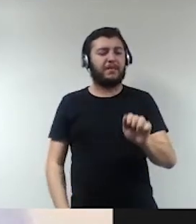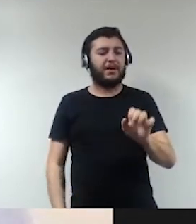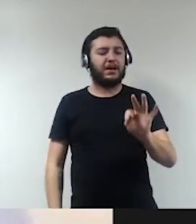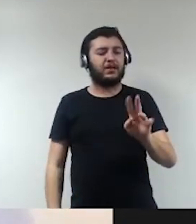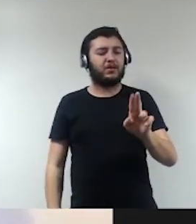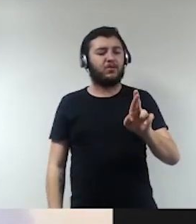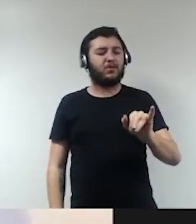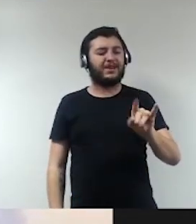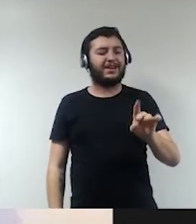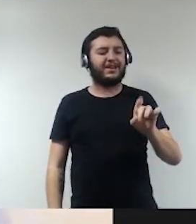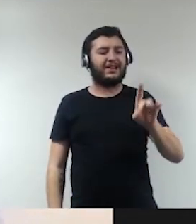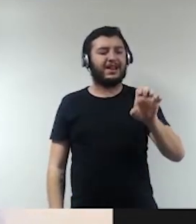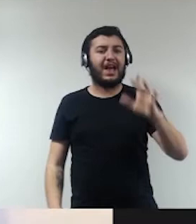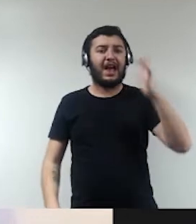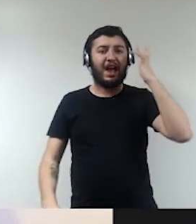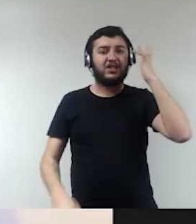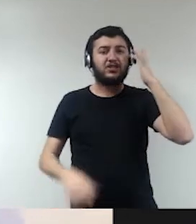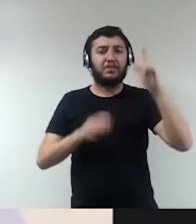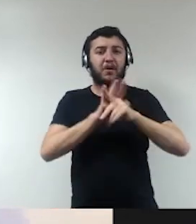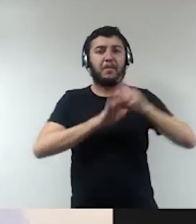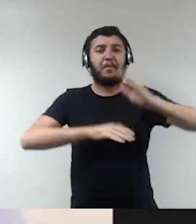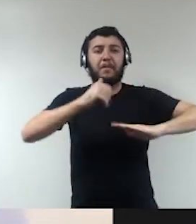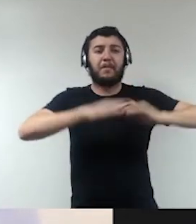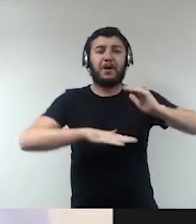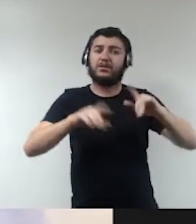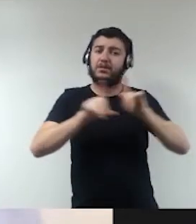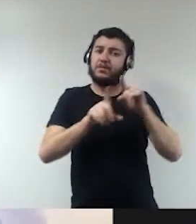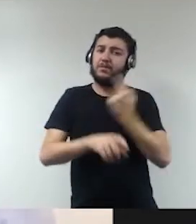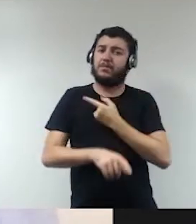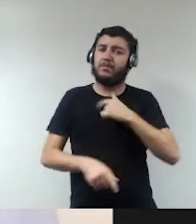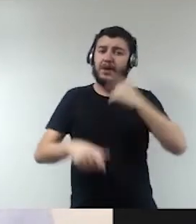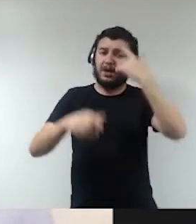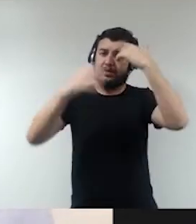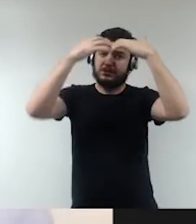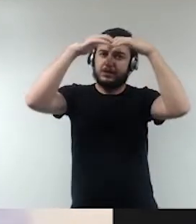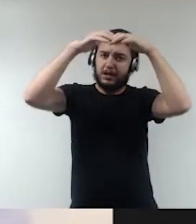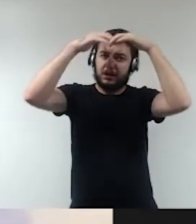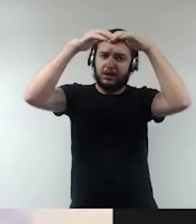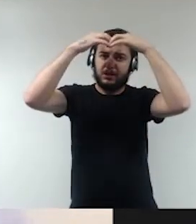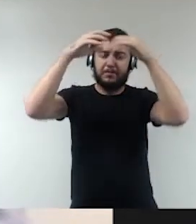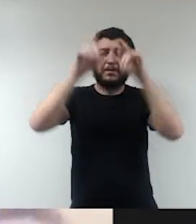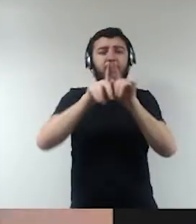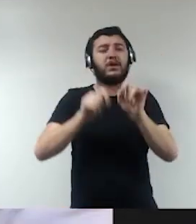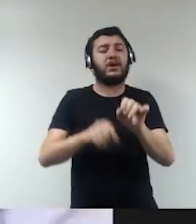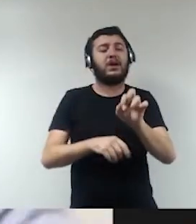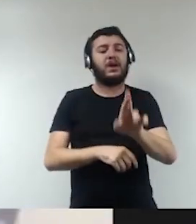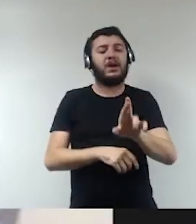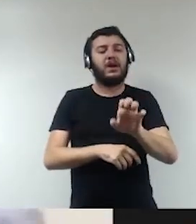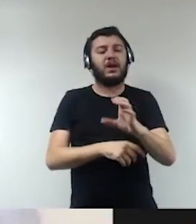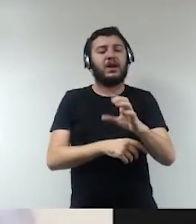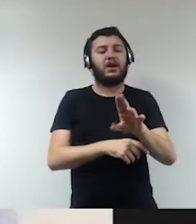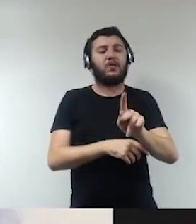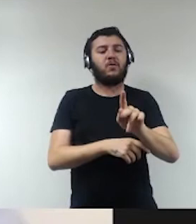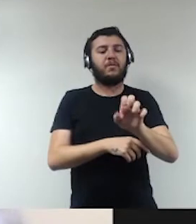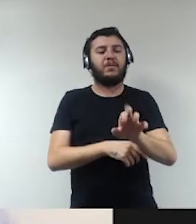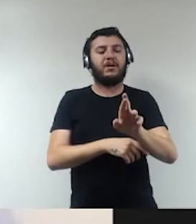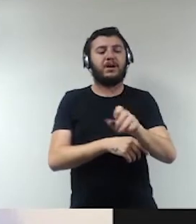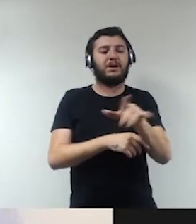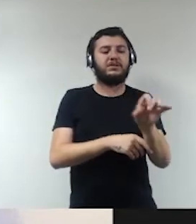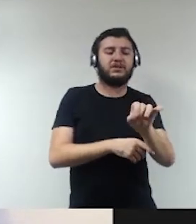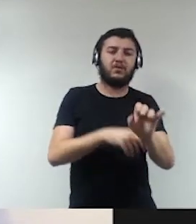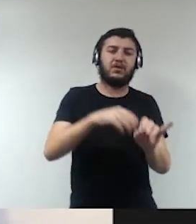prática, principalmente se pensarmos na sua aplicação a um instituto recuperacional que nasce uma década antes da